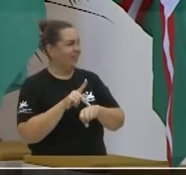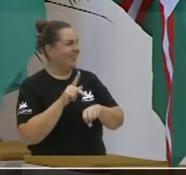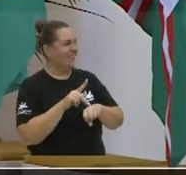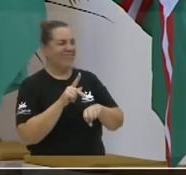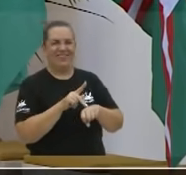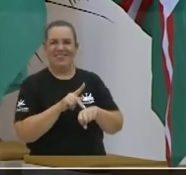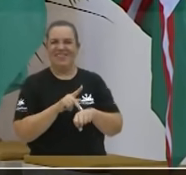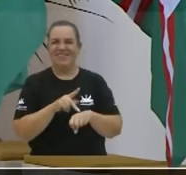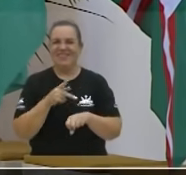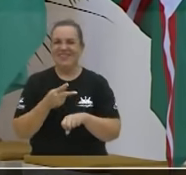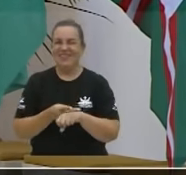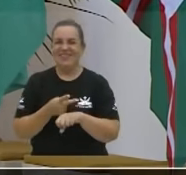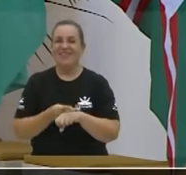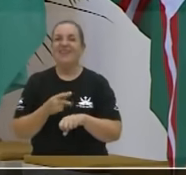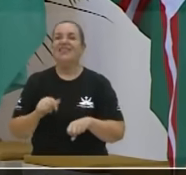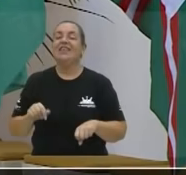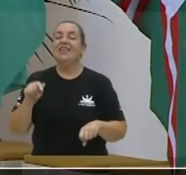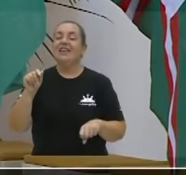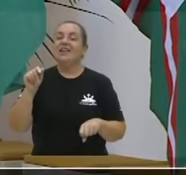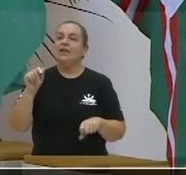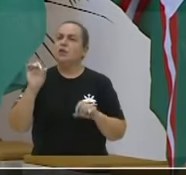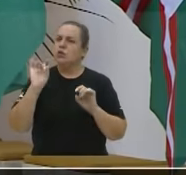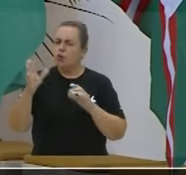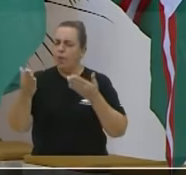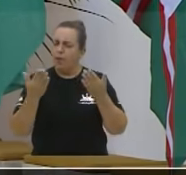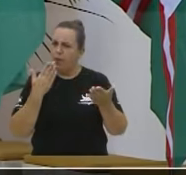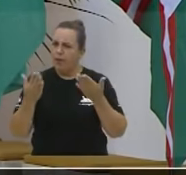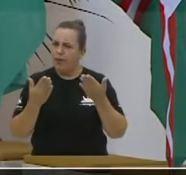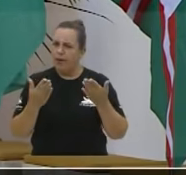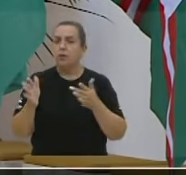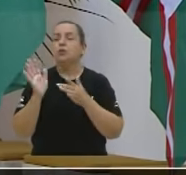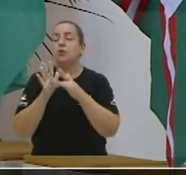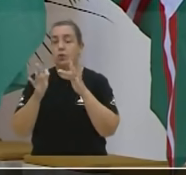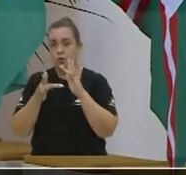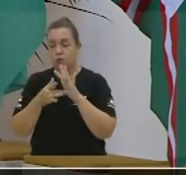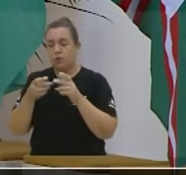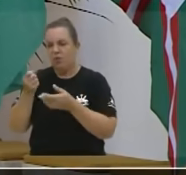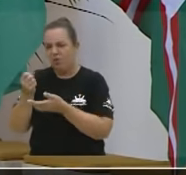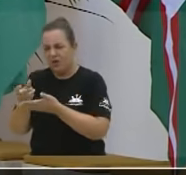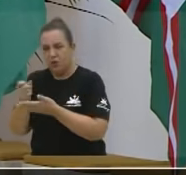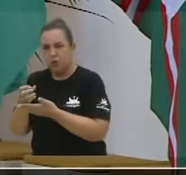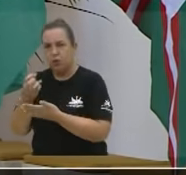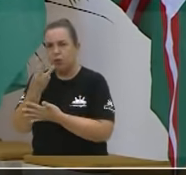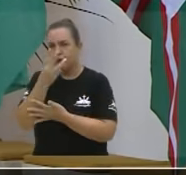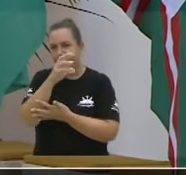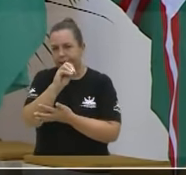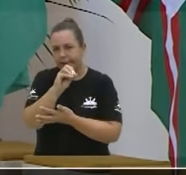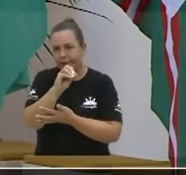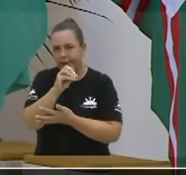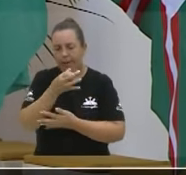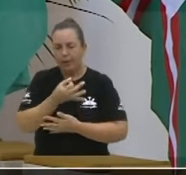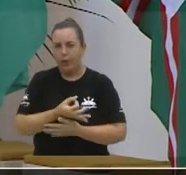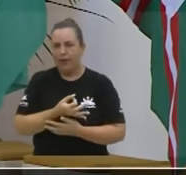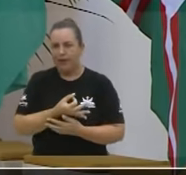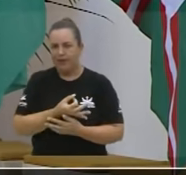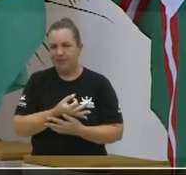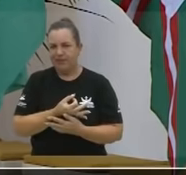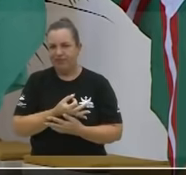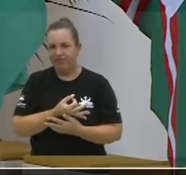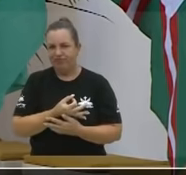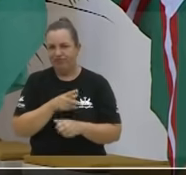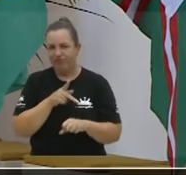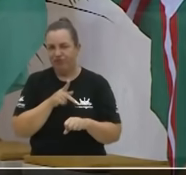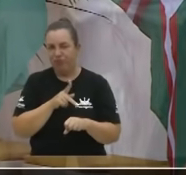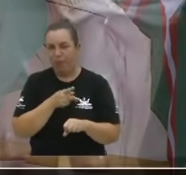Só para comparar, Jesus foi vendido por 30 moedas de prata.